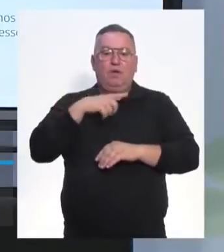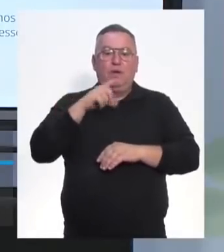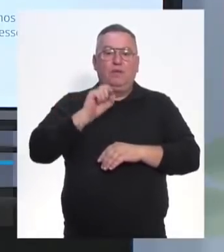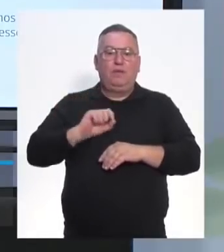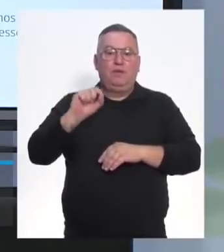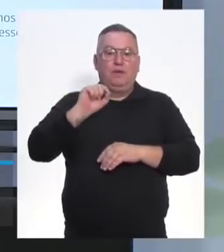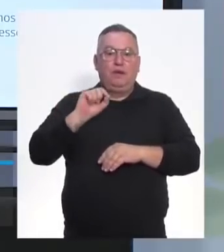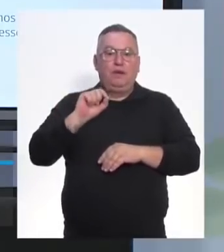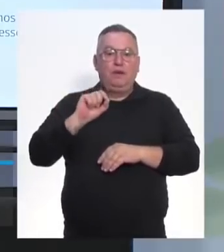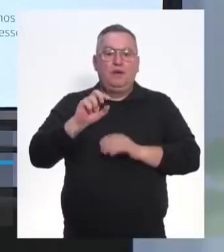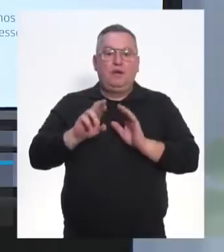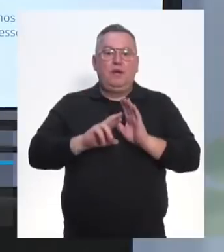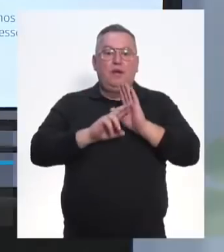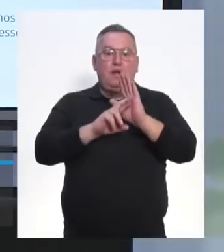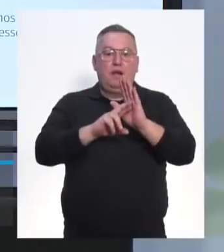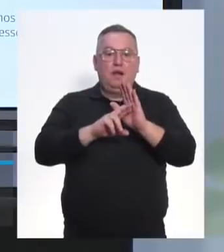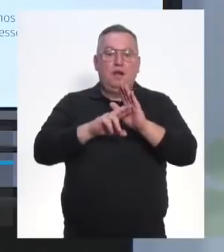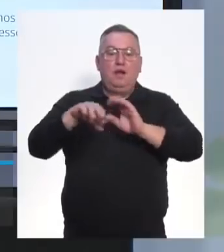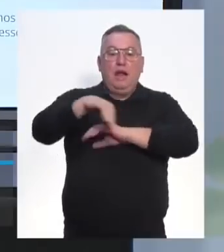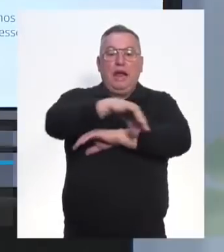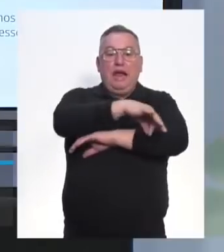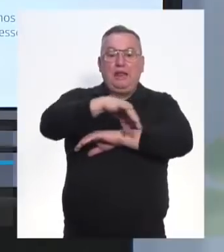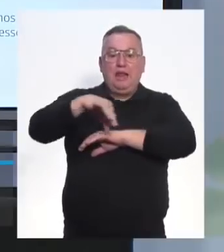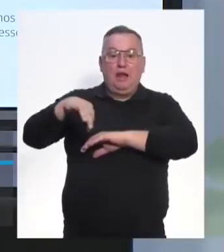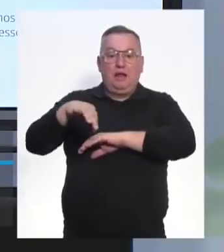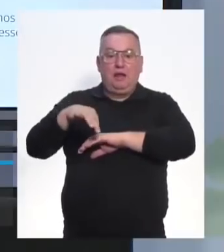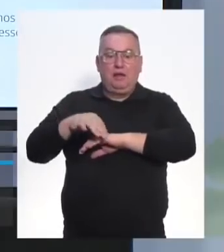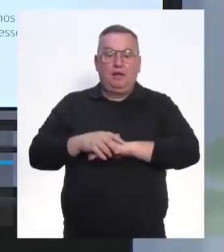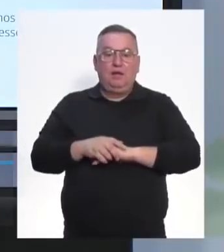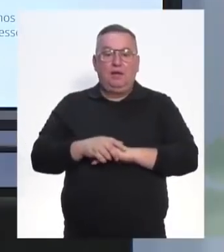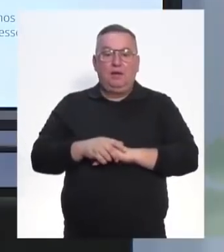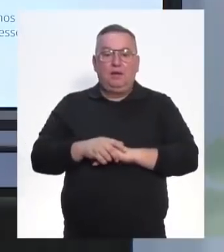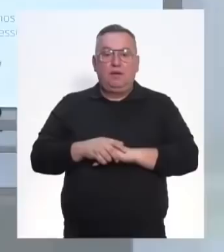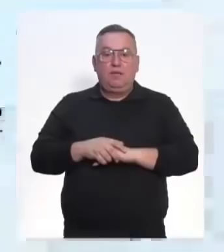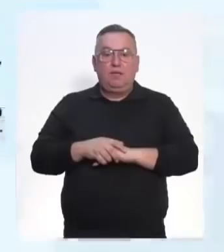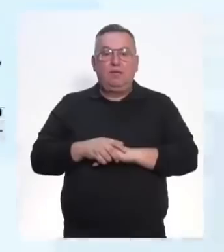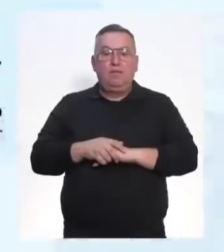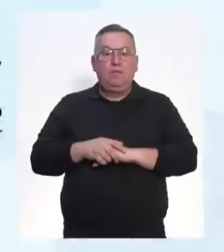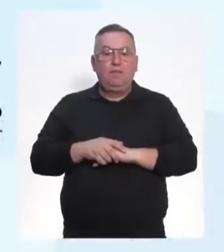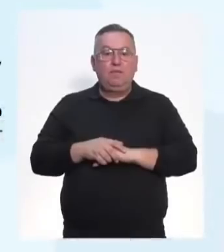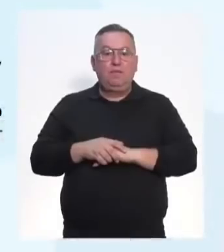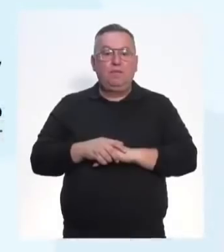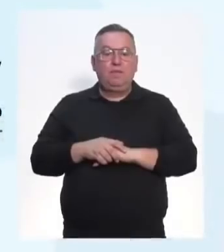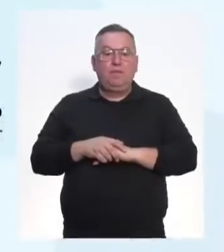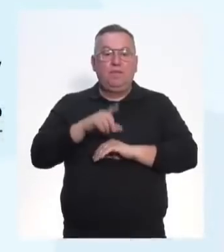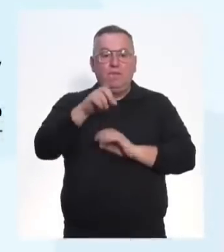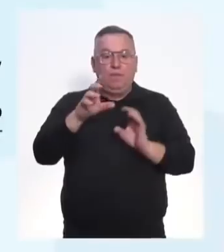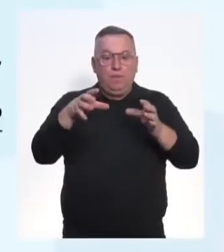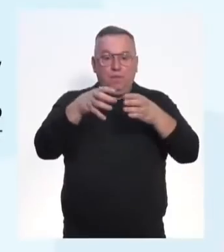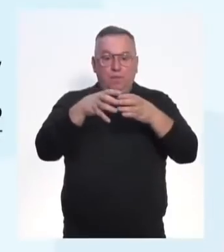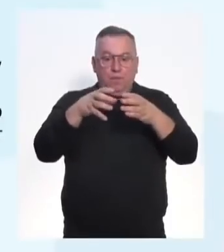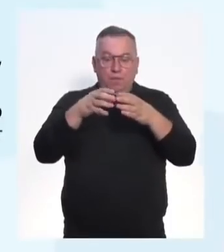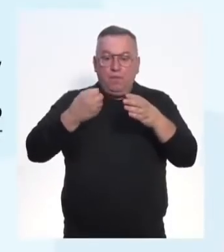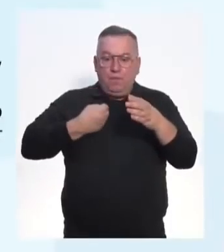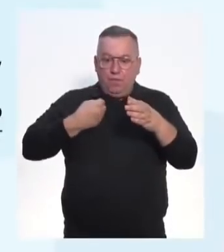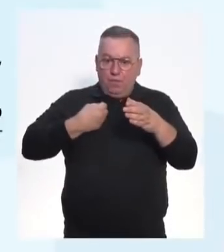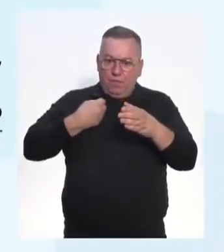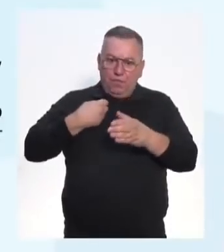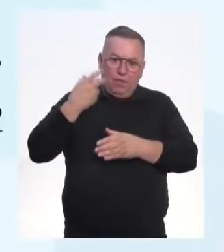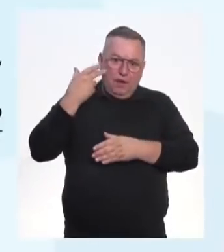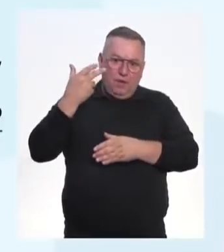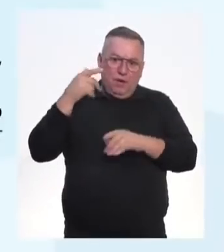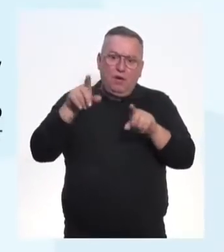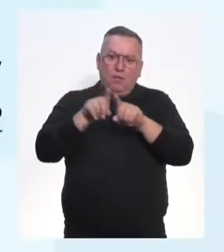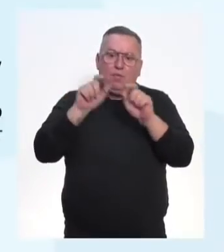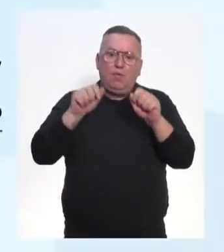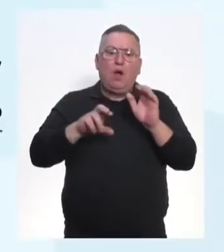ideia, então, de representação de uma reta numérica. Pode colocar na tela para eles, diretor? Então, esse conjunto dos números naturais, ele